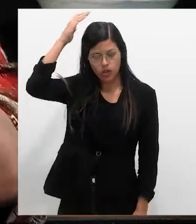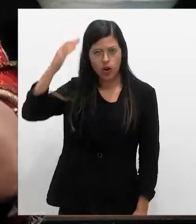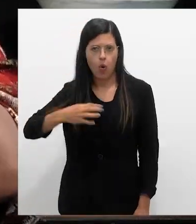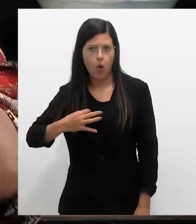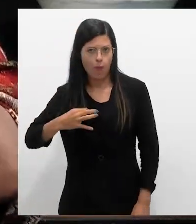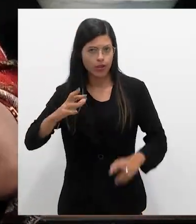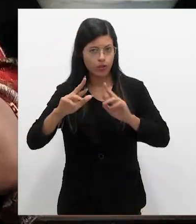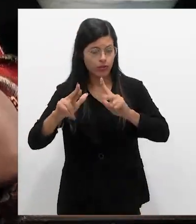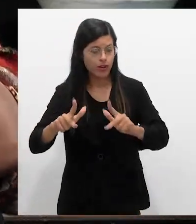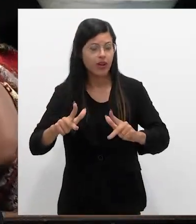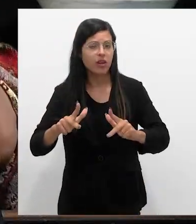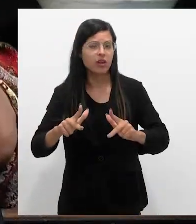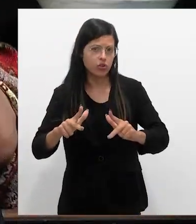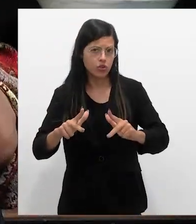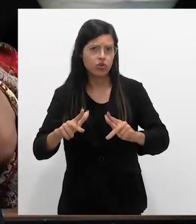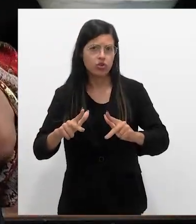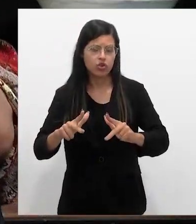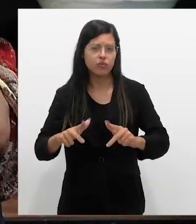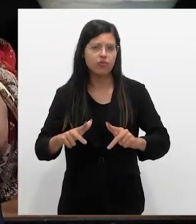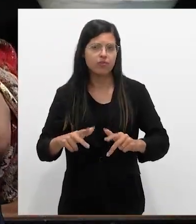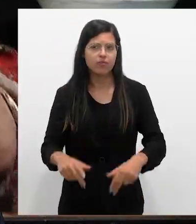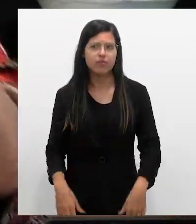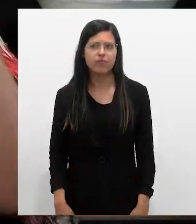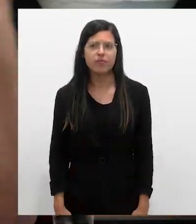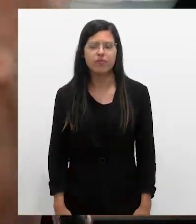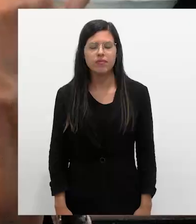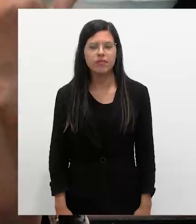como o senhor, e